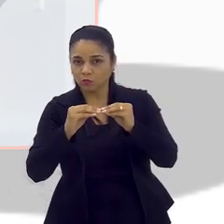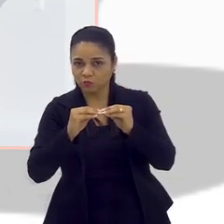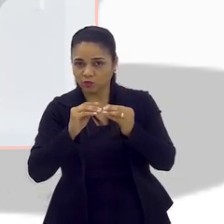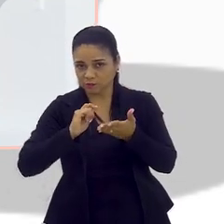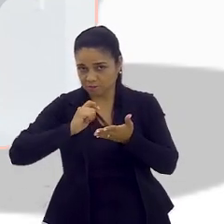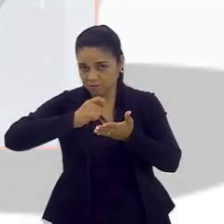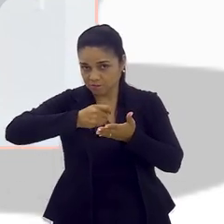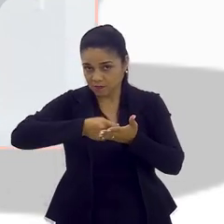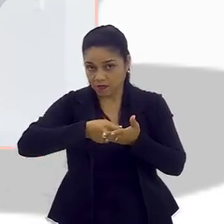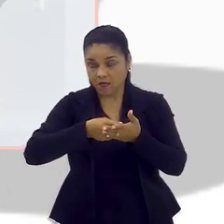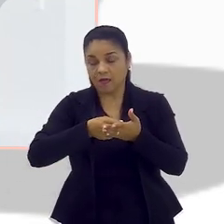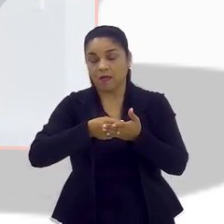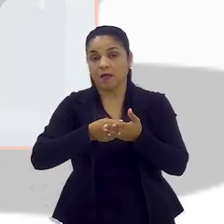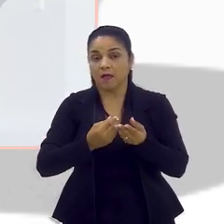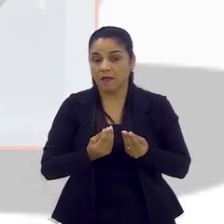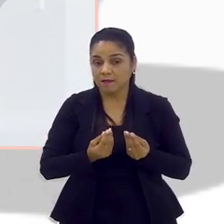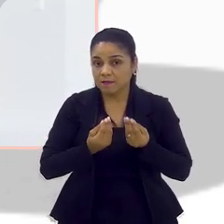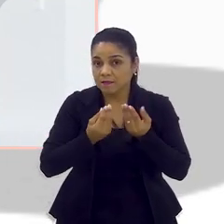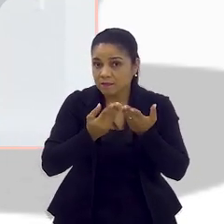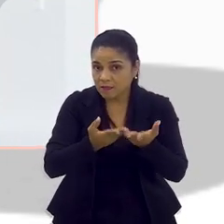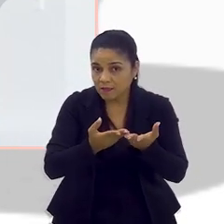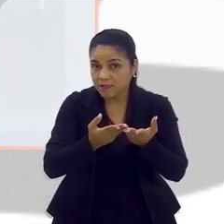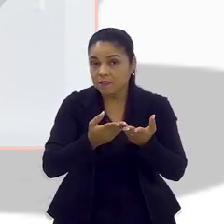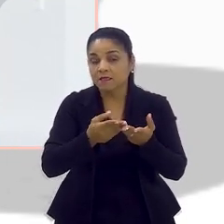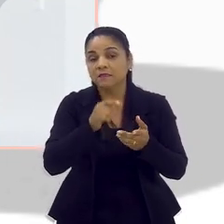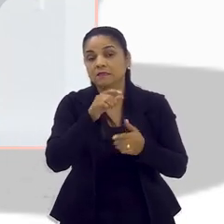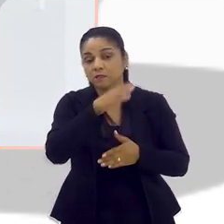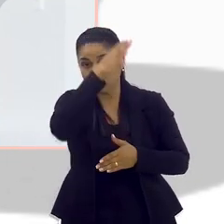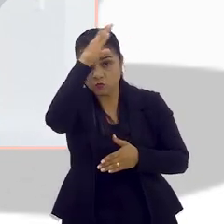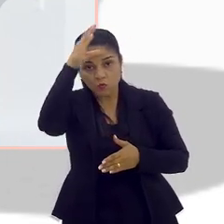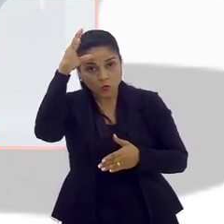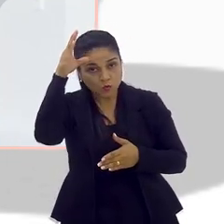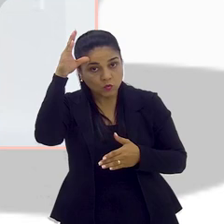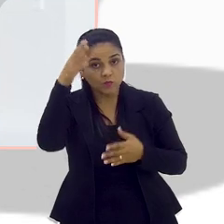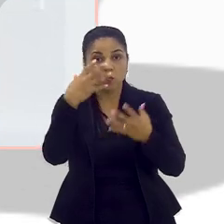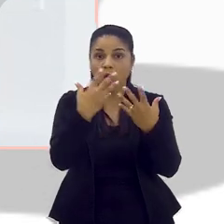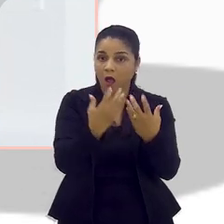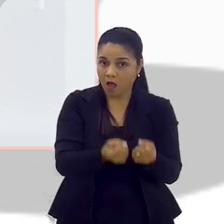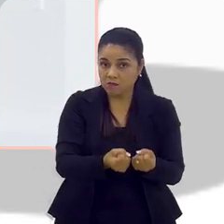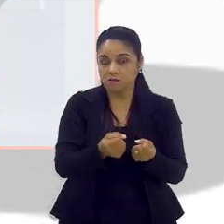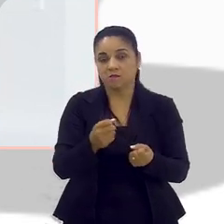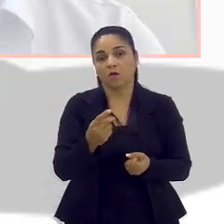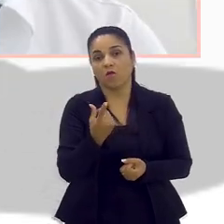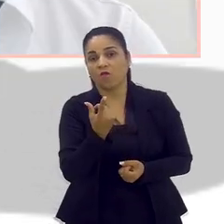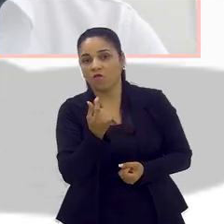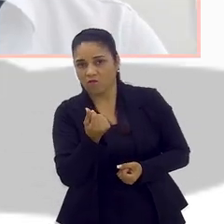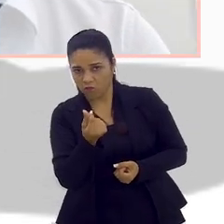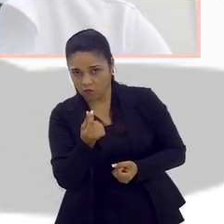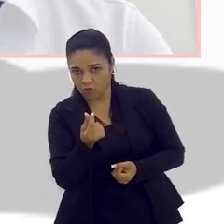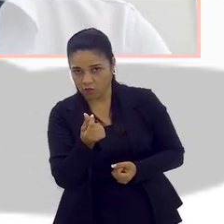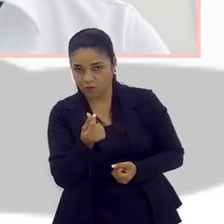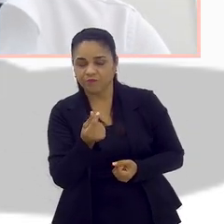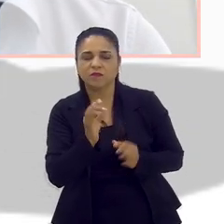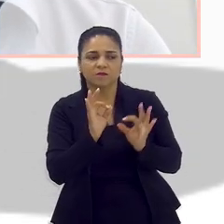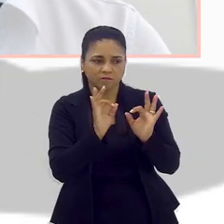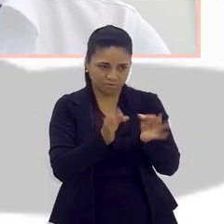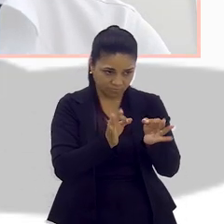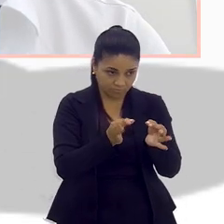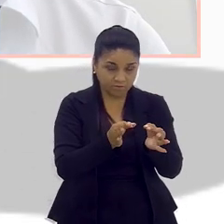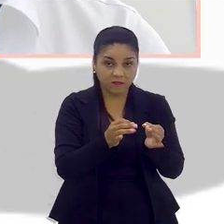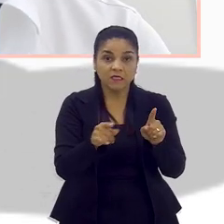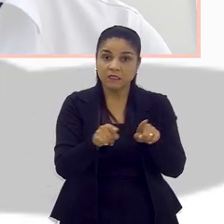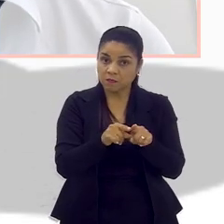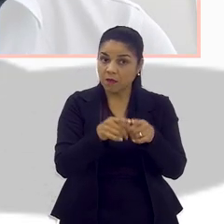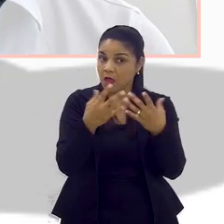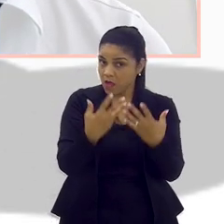gorjeta, mas isso também só vai acontecer, essa entrega só vai ser feita se o entregador aceitar esse valor, né? É isso?